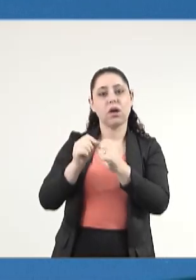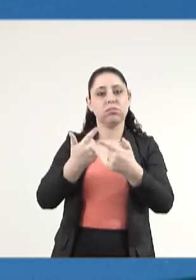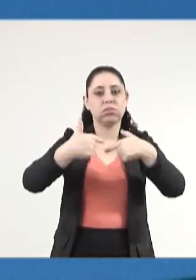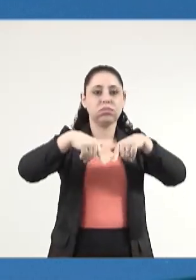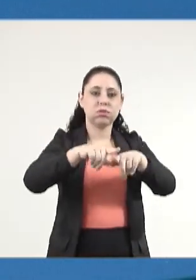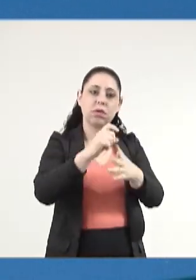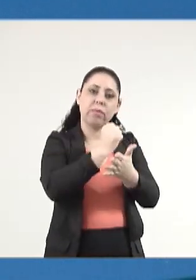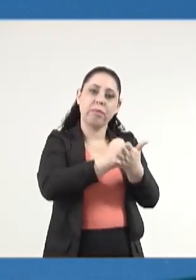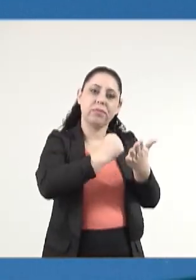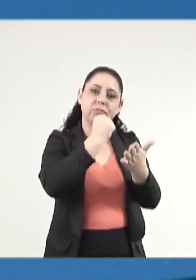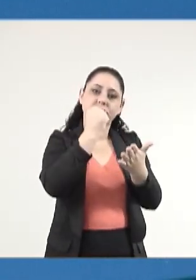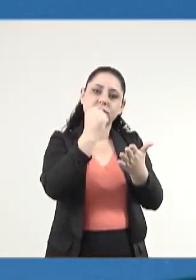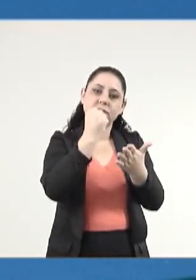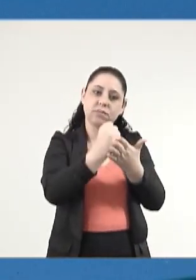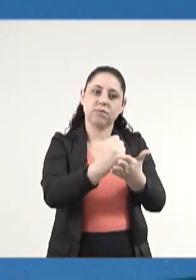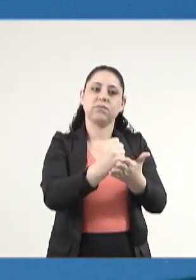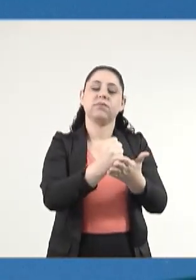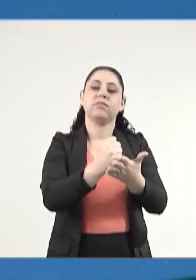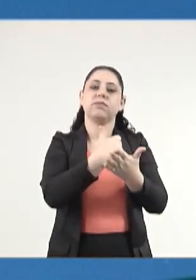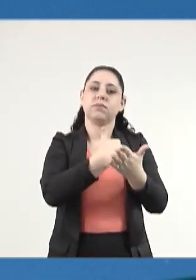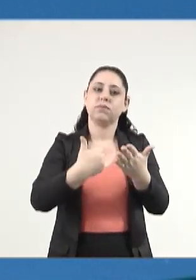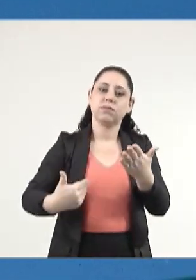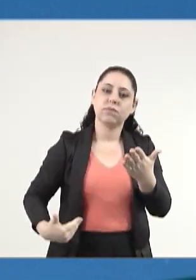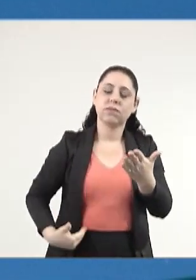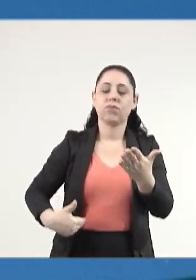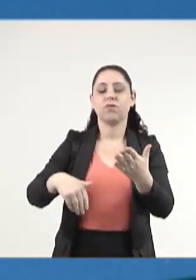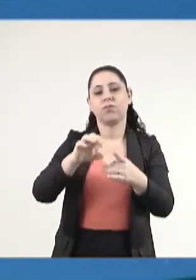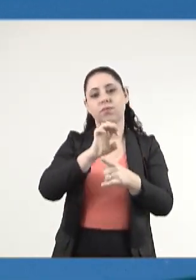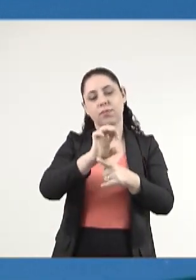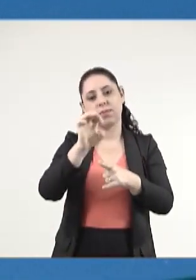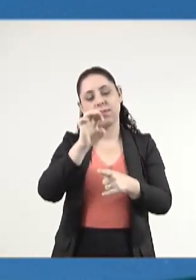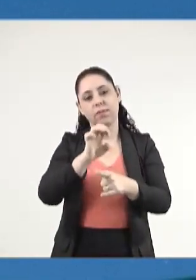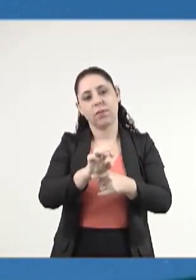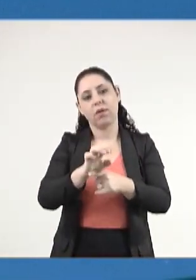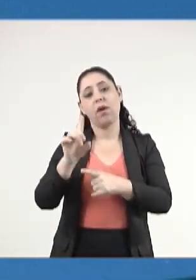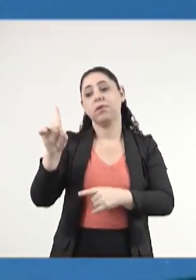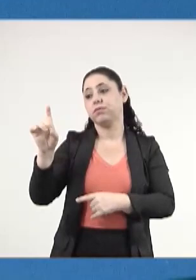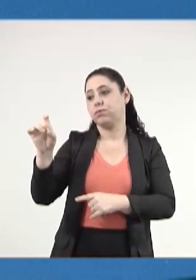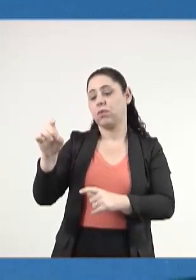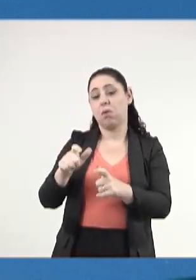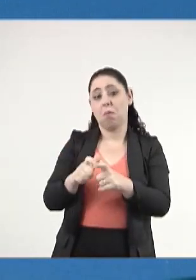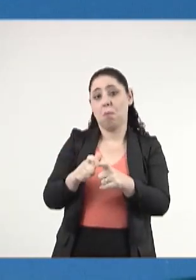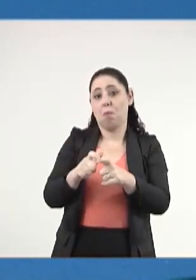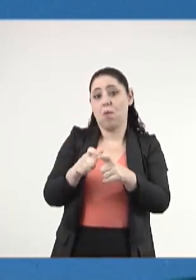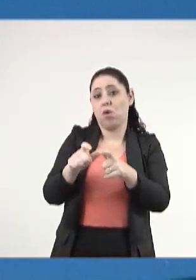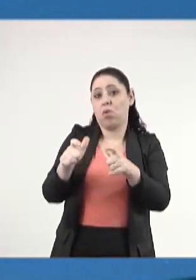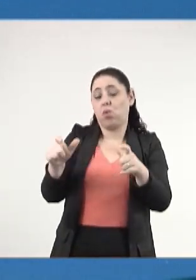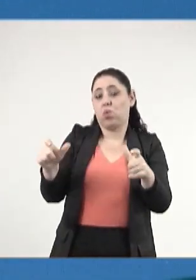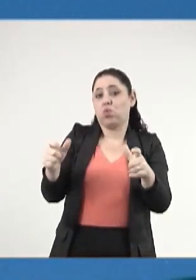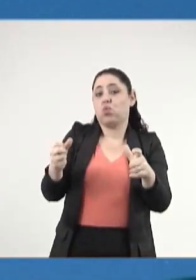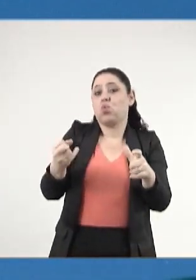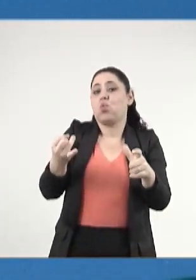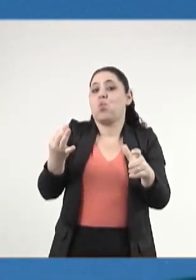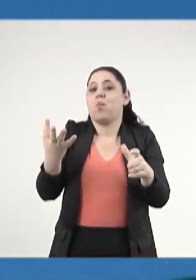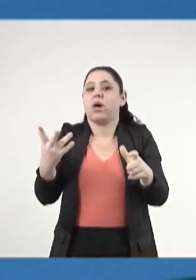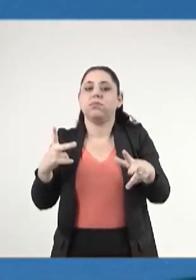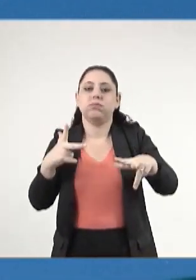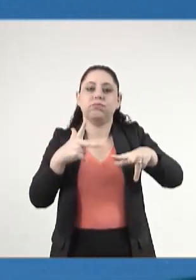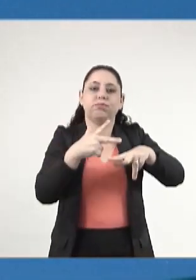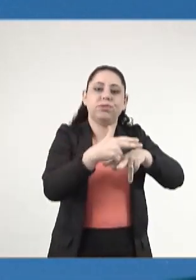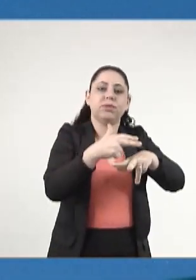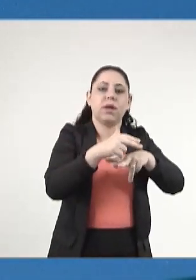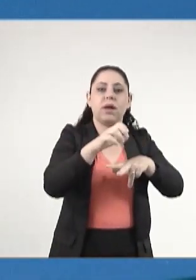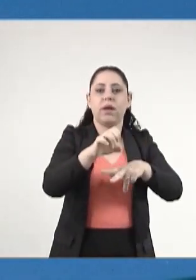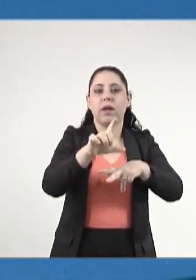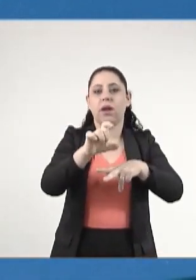convênio entre o Estado de Mato Grosso do Sul, governo do Estado e o município de Dourados, no sentido de ampliar o número de cirurgias eletivas em